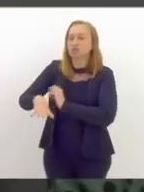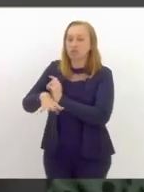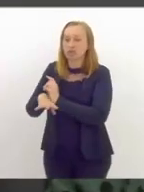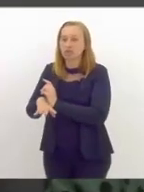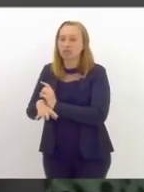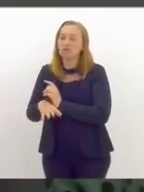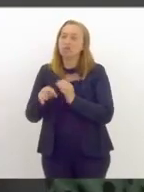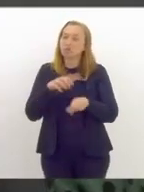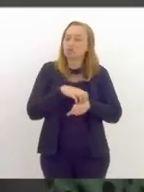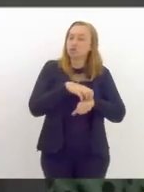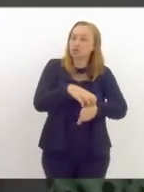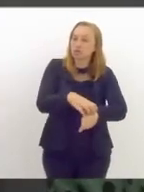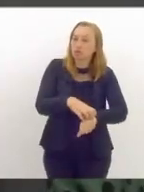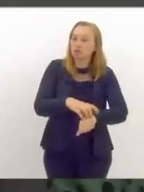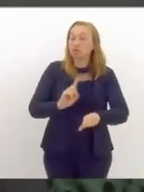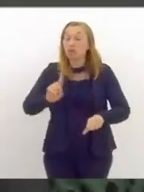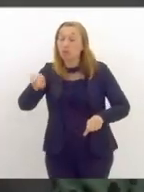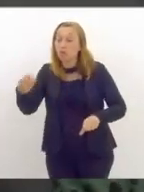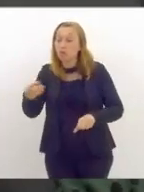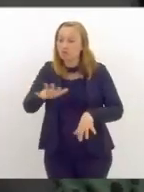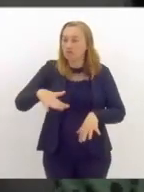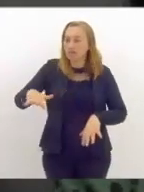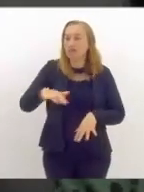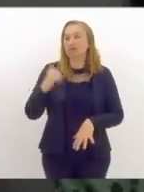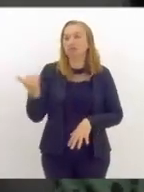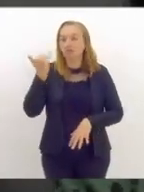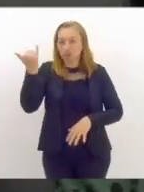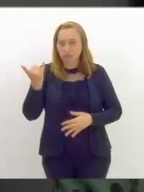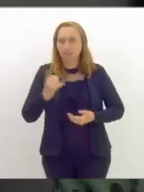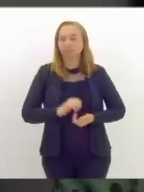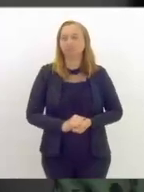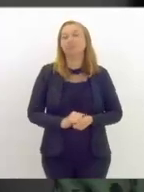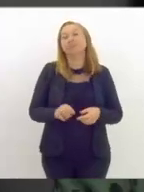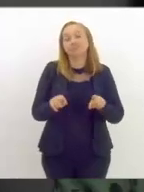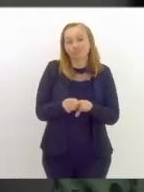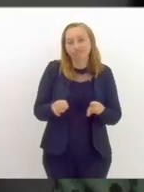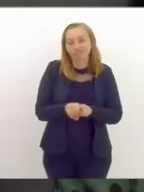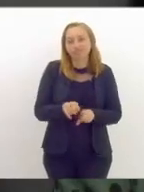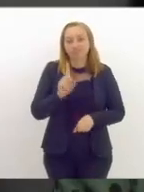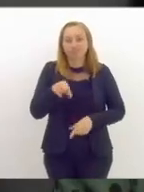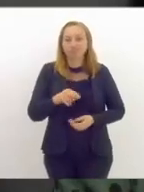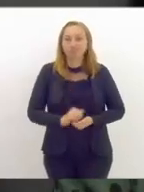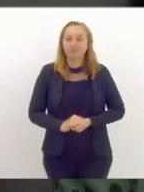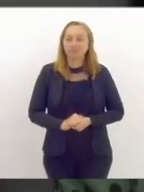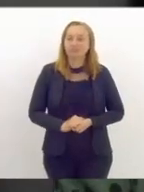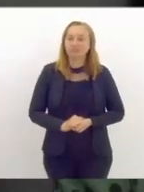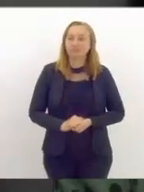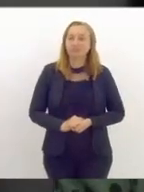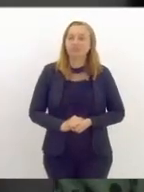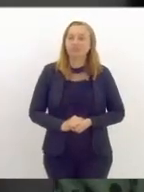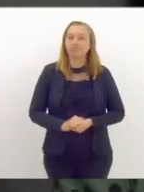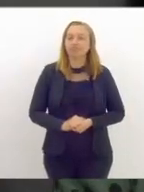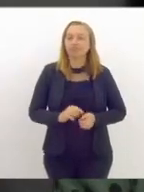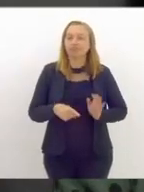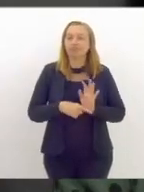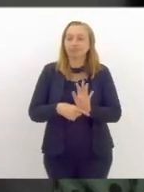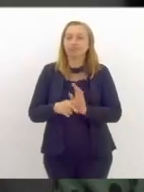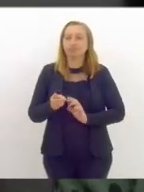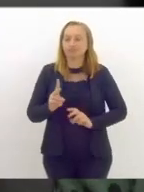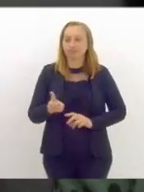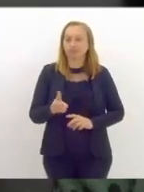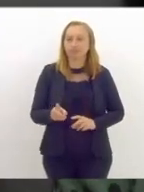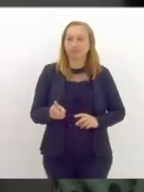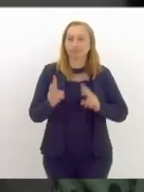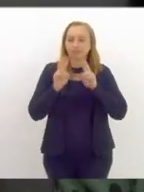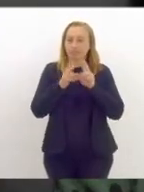do transporte e com outras áreas tão importantes. E também, né, contribuiu o tempo inteiro, olhando para o cenário do